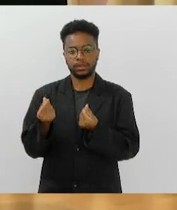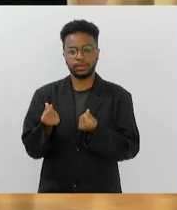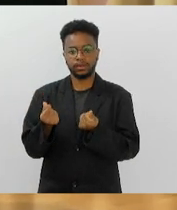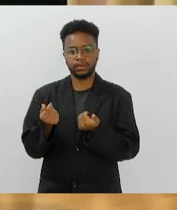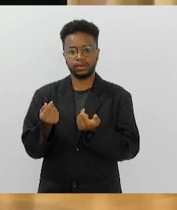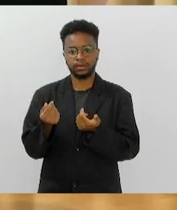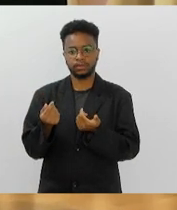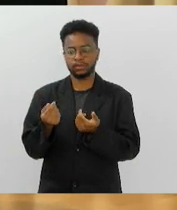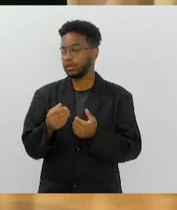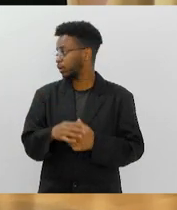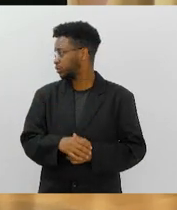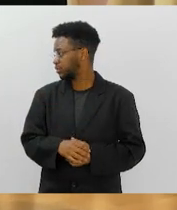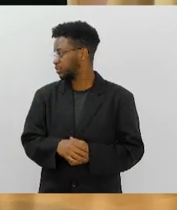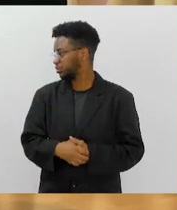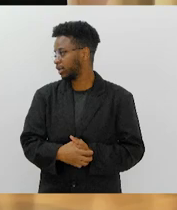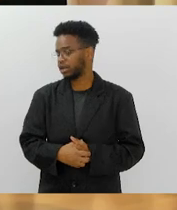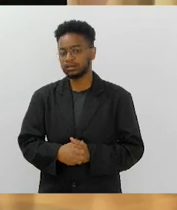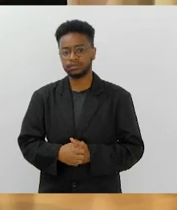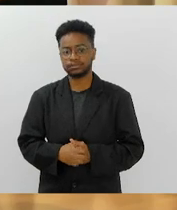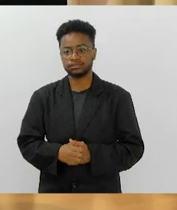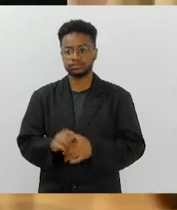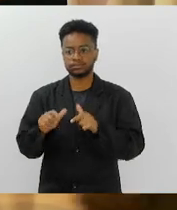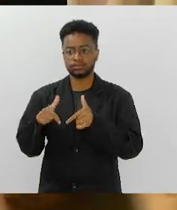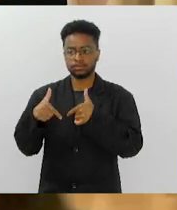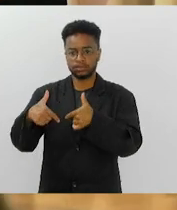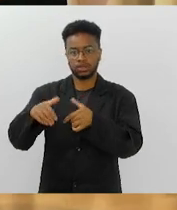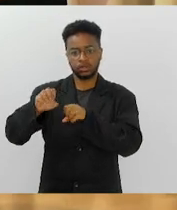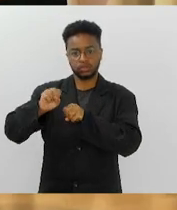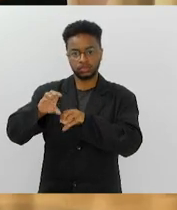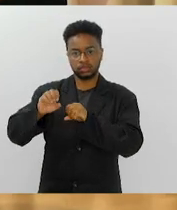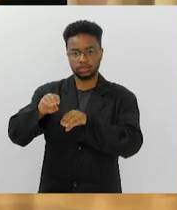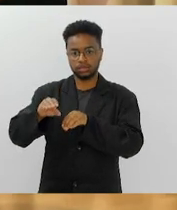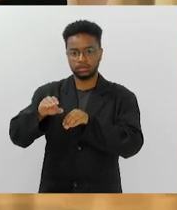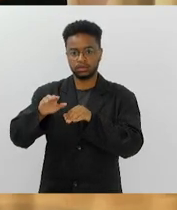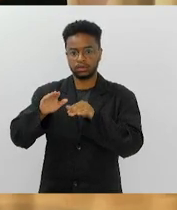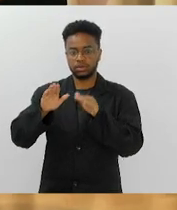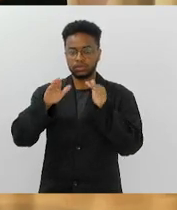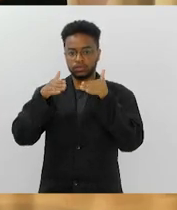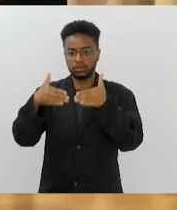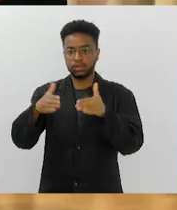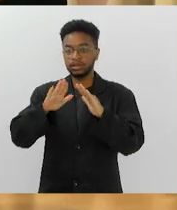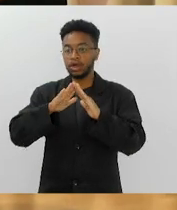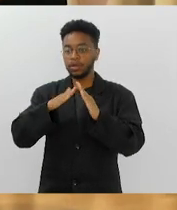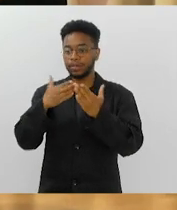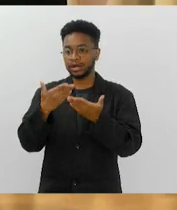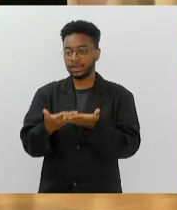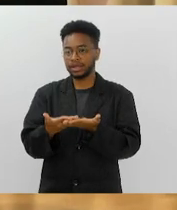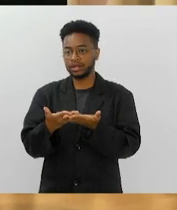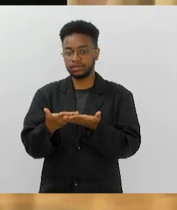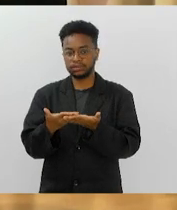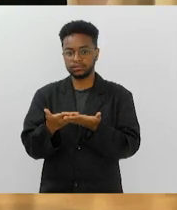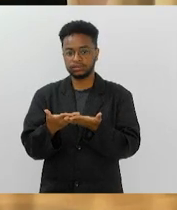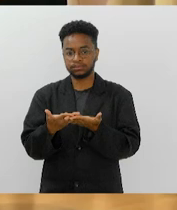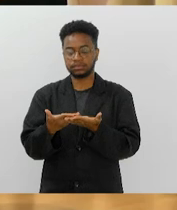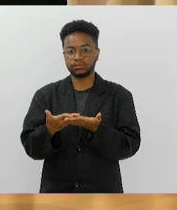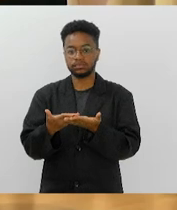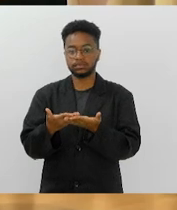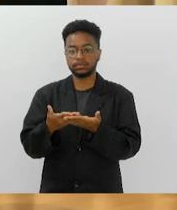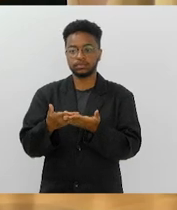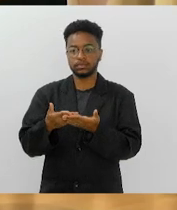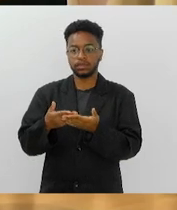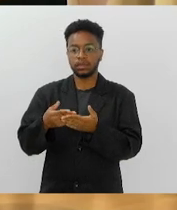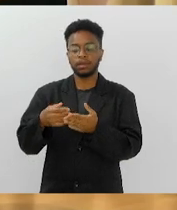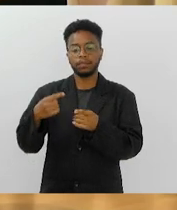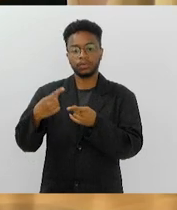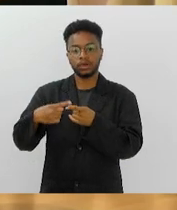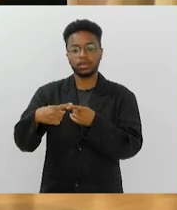uma ação educacional voltada para a paz nas escolas, para a segurança nas escolas, envolve